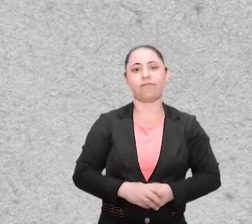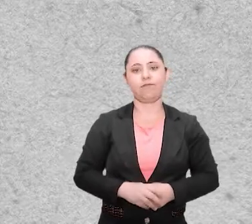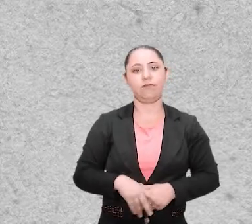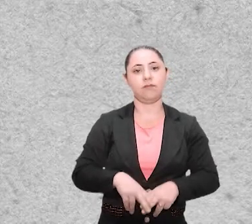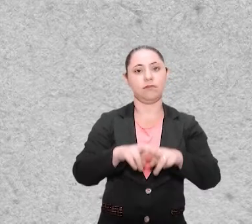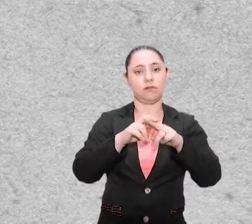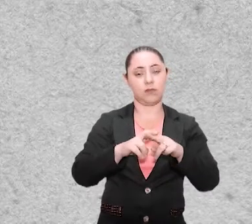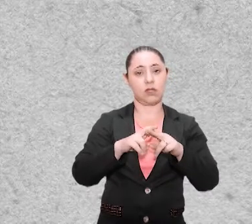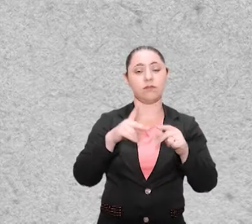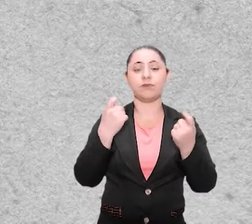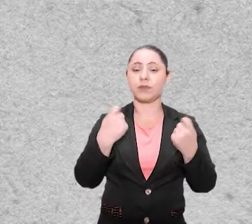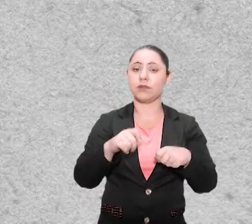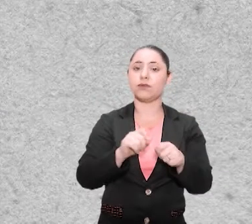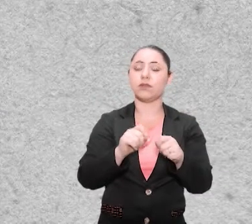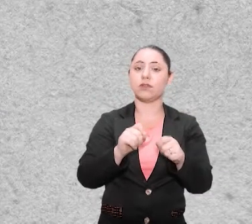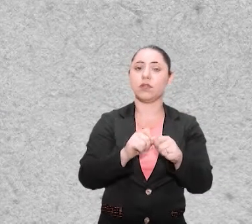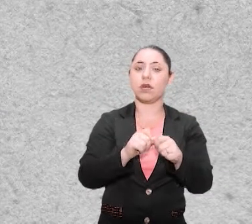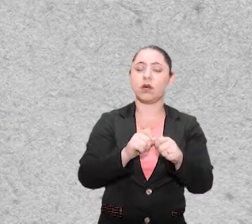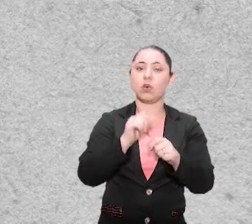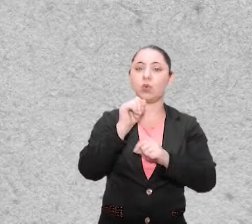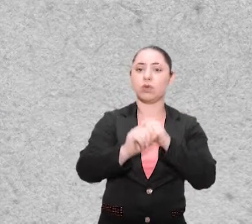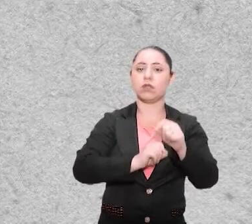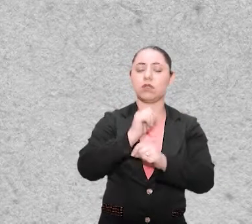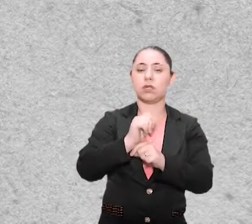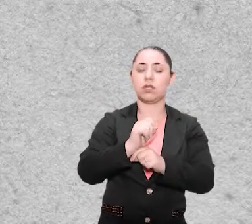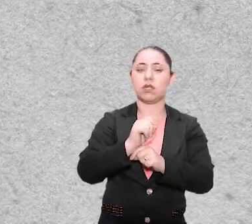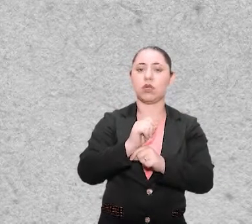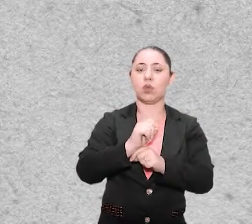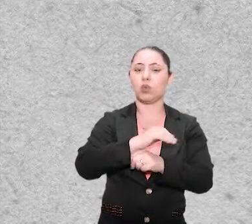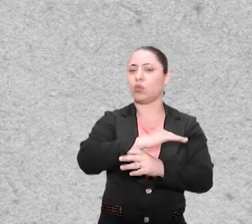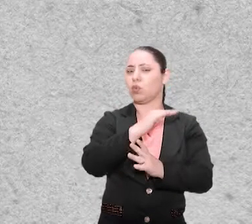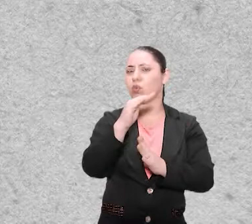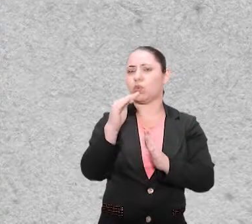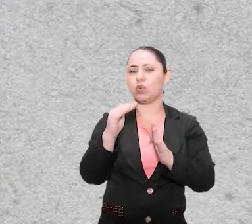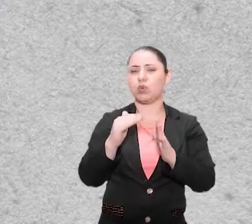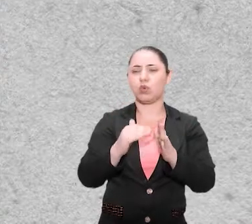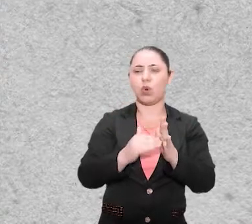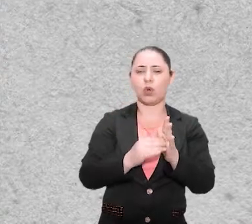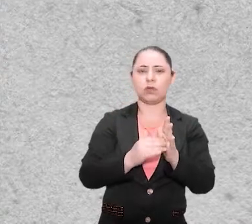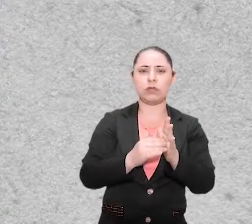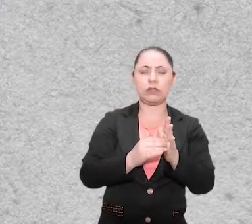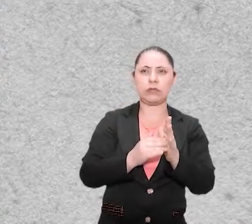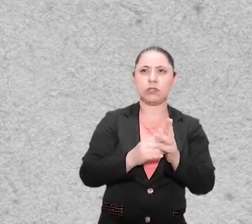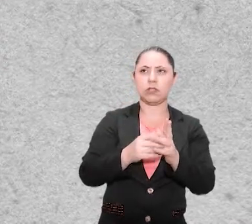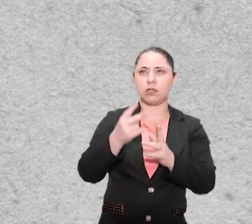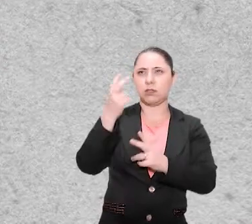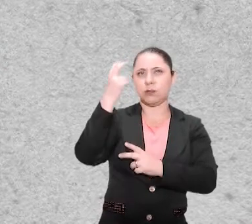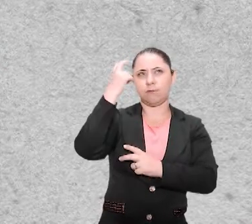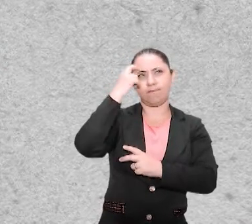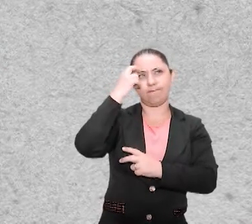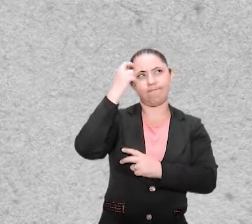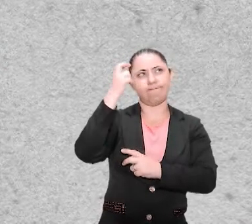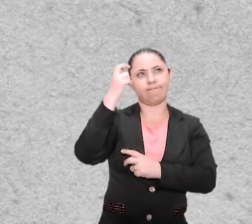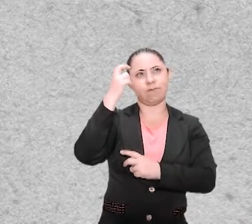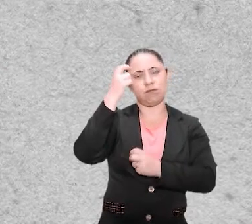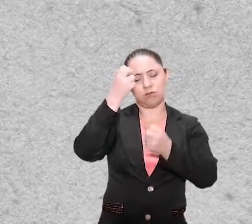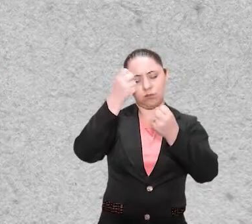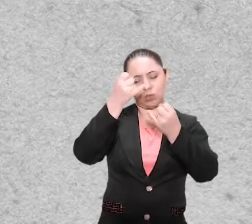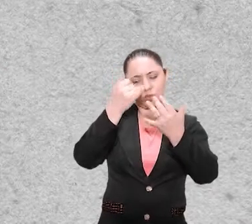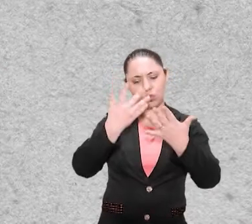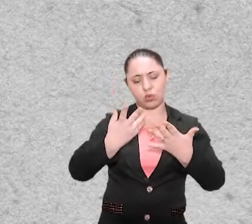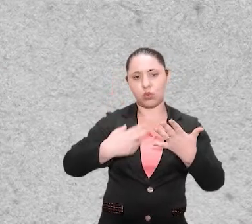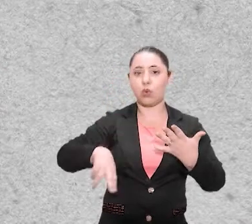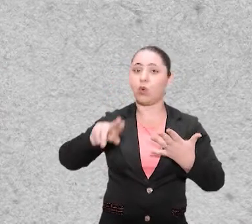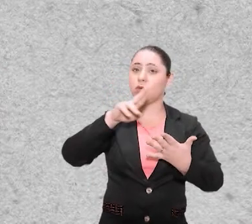verdade, o que você tem que fazer? Você tem que pegar todo o cabedal, todo o seu instrumental que você recebeu e usar da